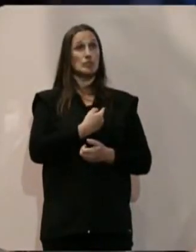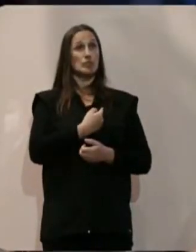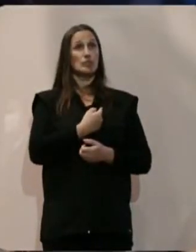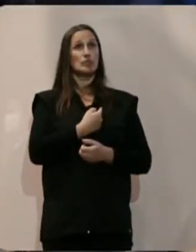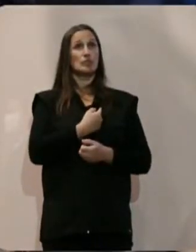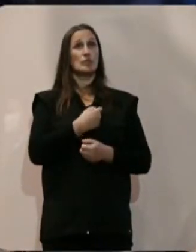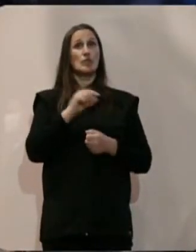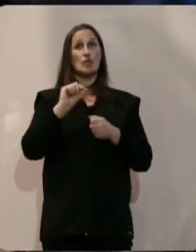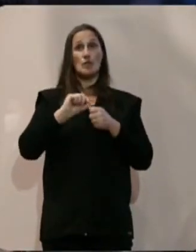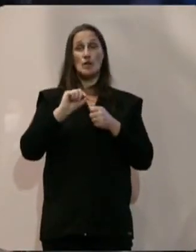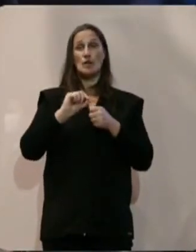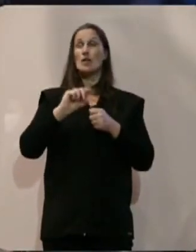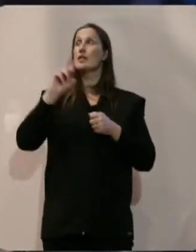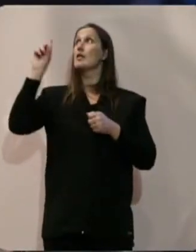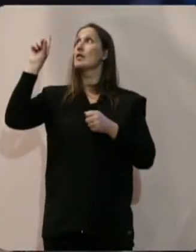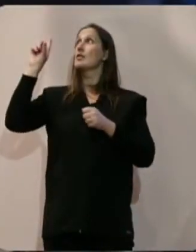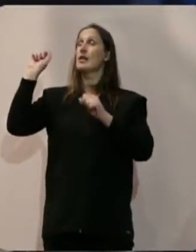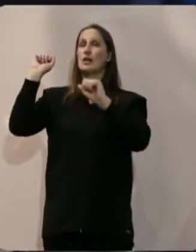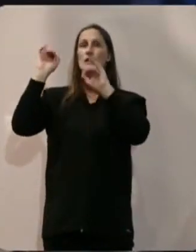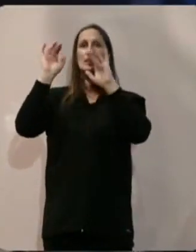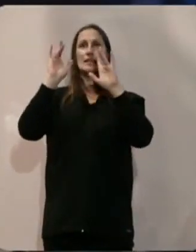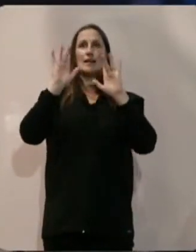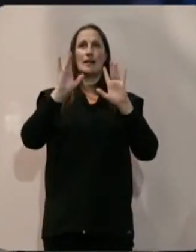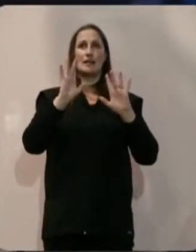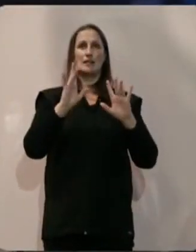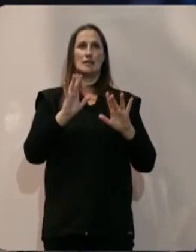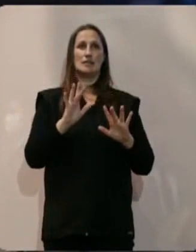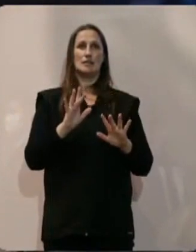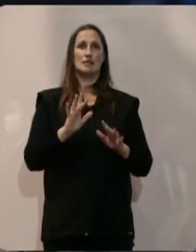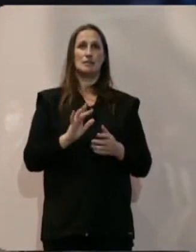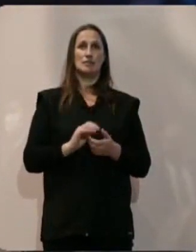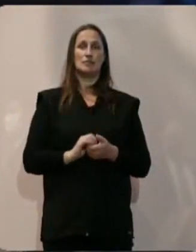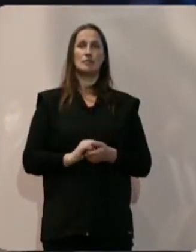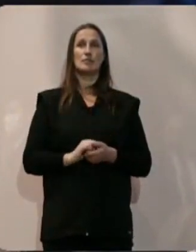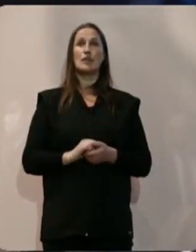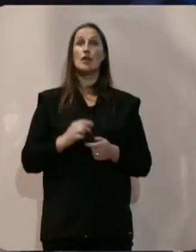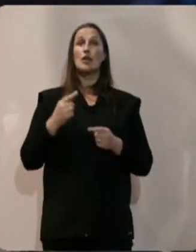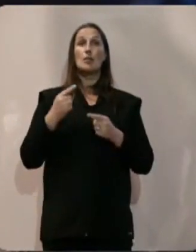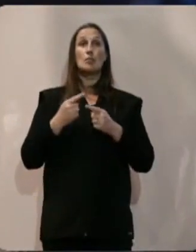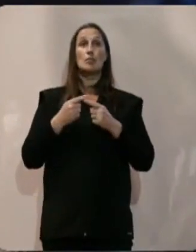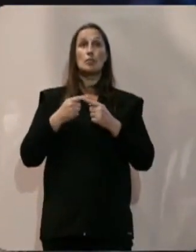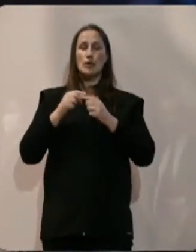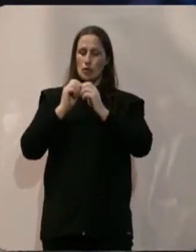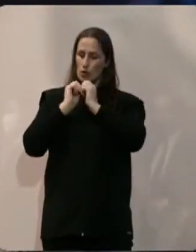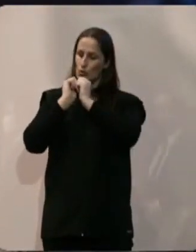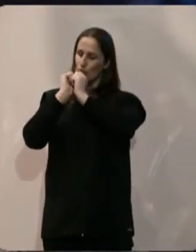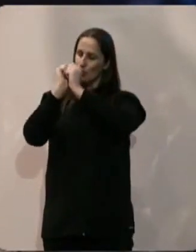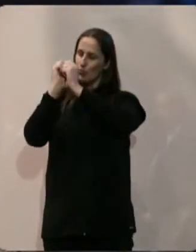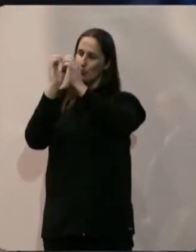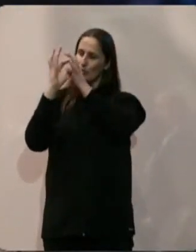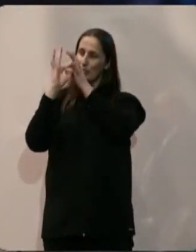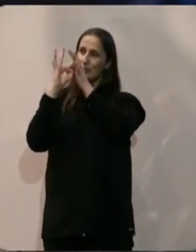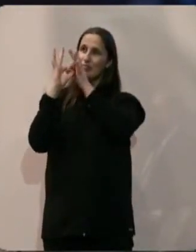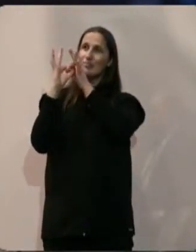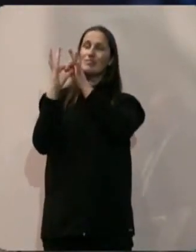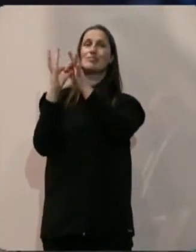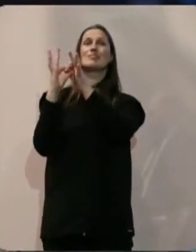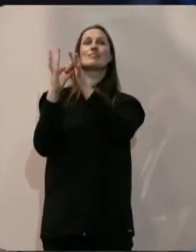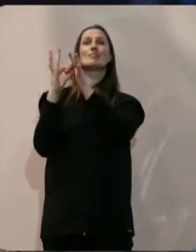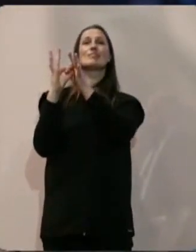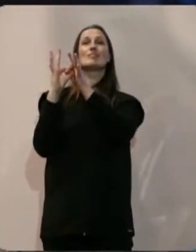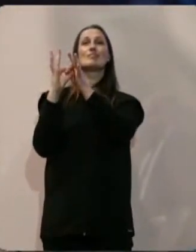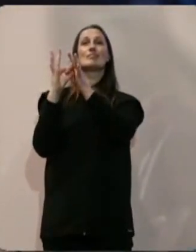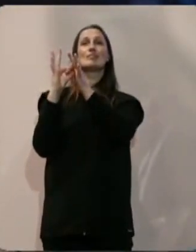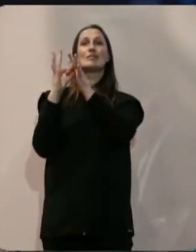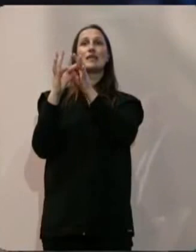o Senhor vai começar a derramar graça sobre nós, porque permanecer nele